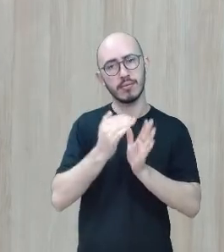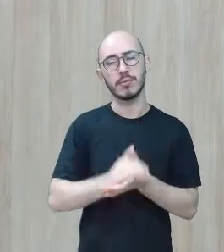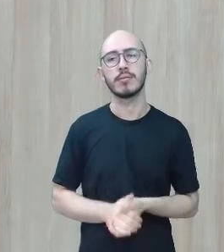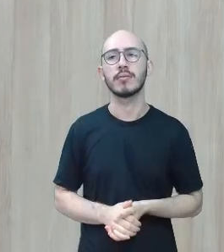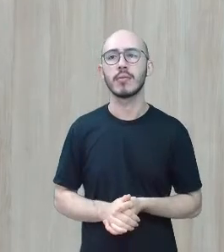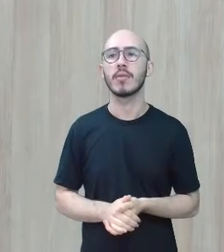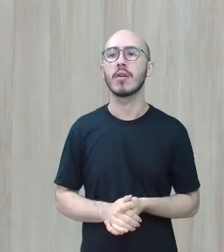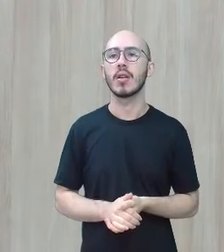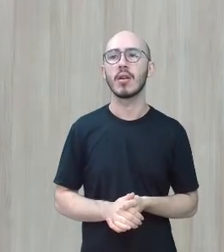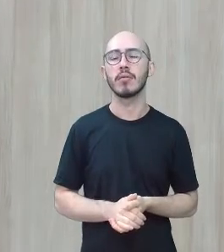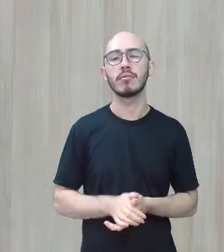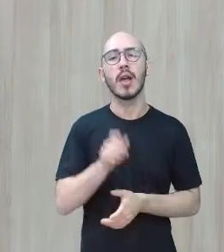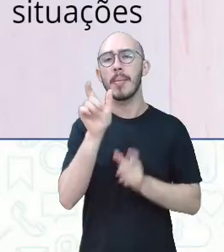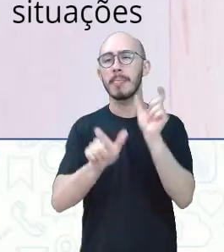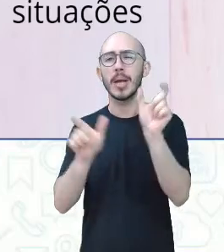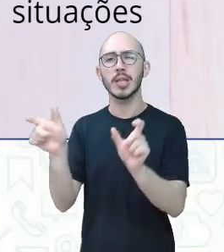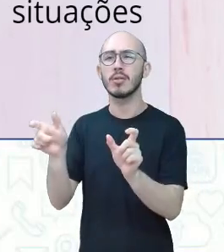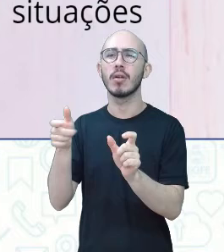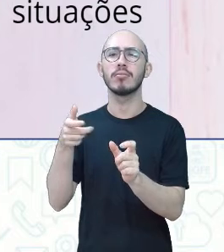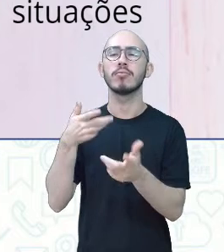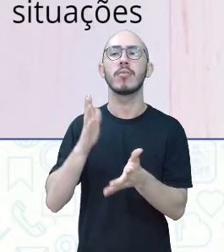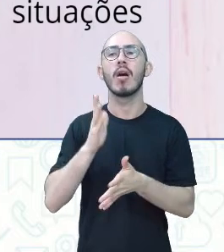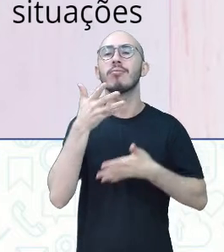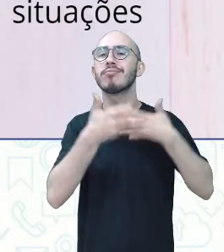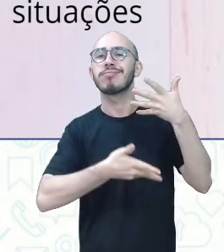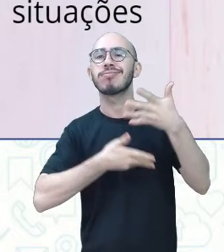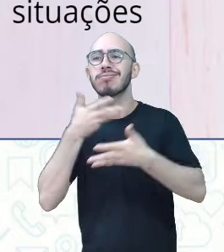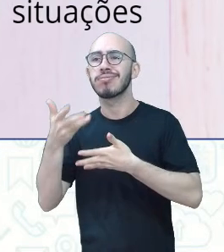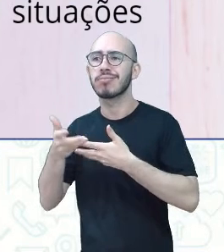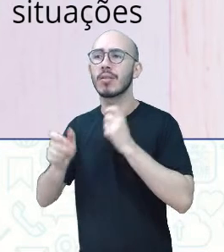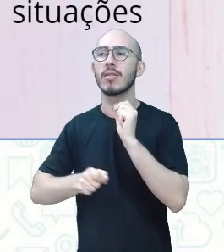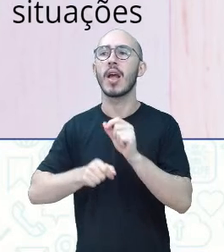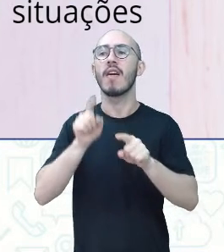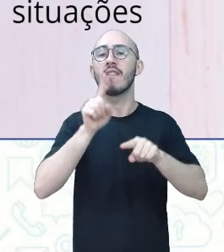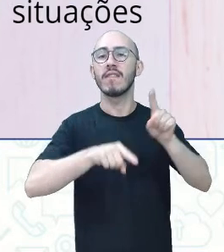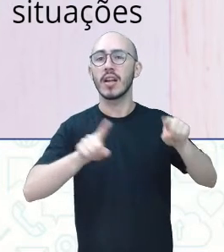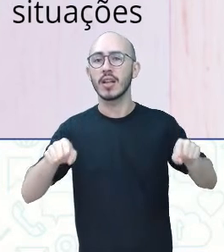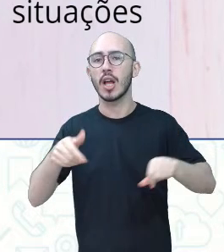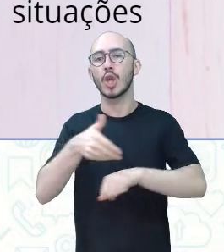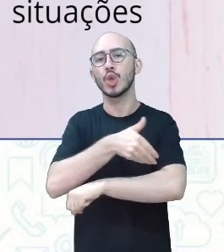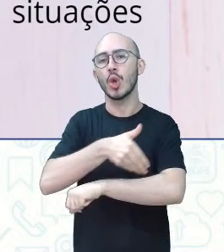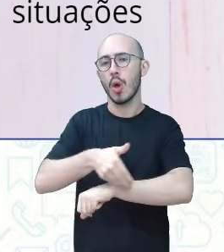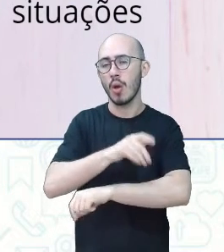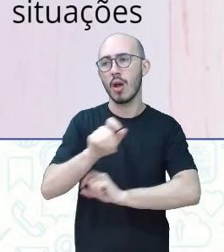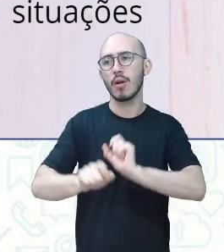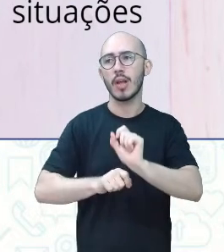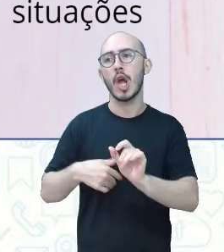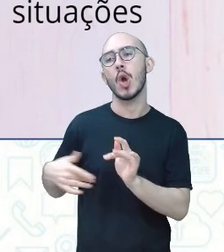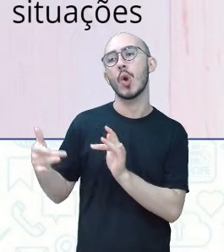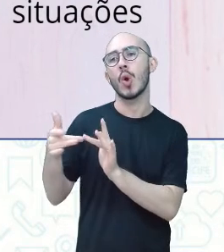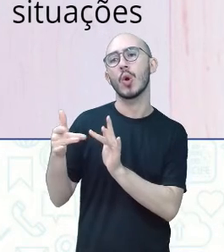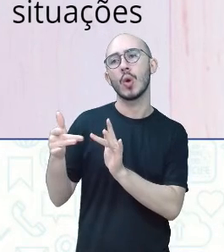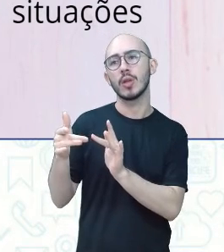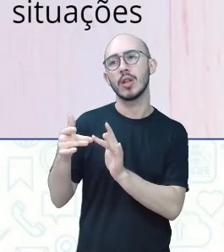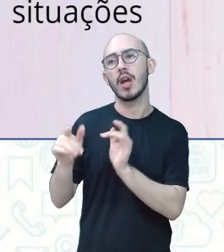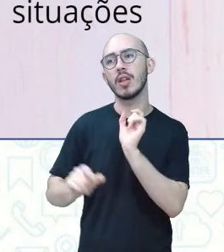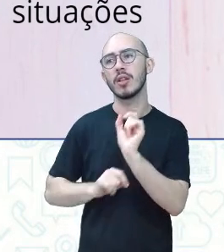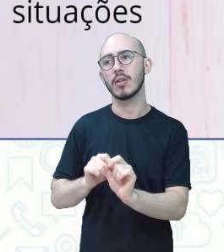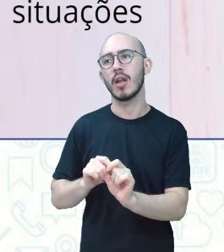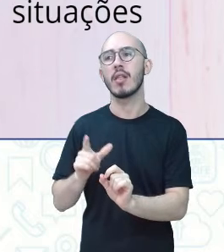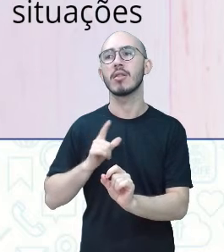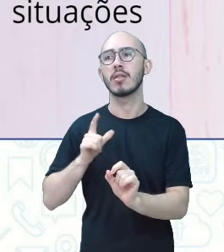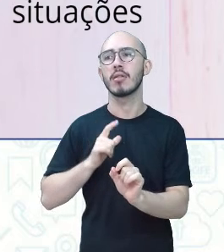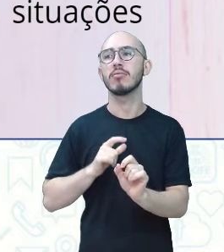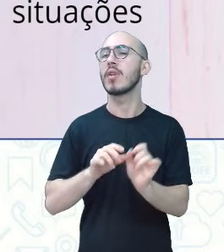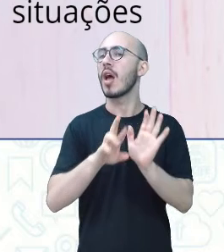os falantes das variedades urbanas de prestígio que têm mais contato com essa